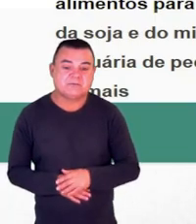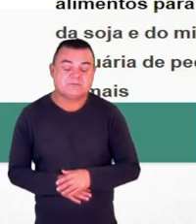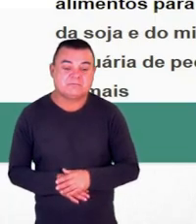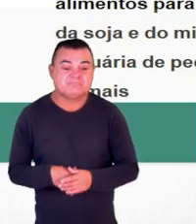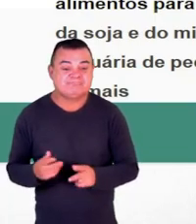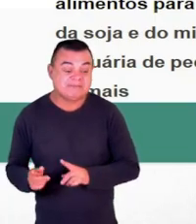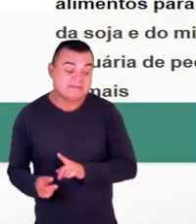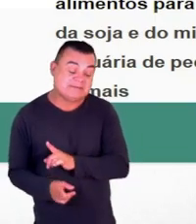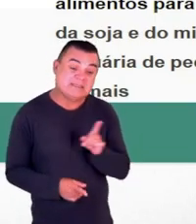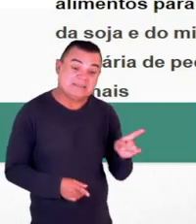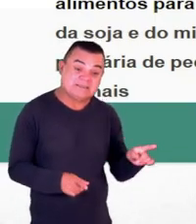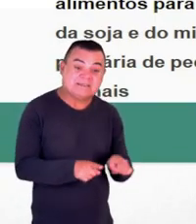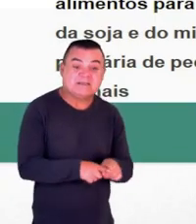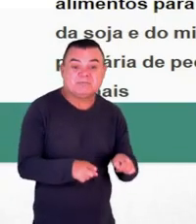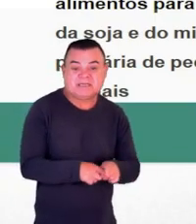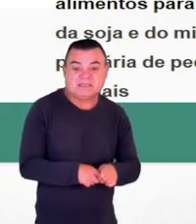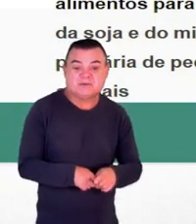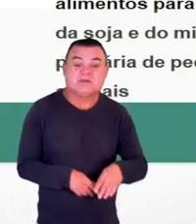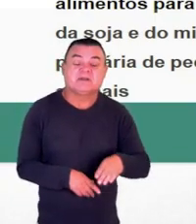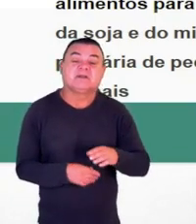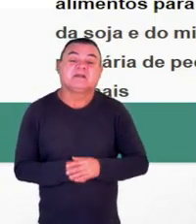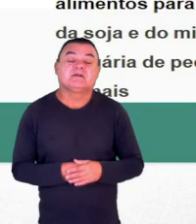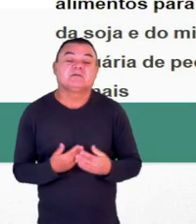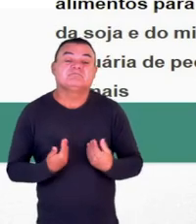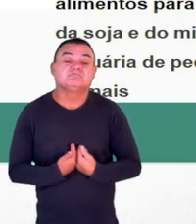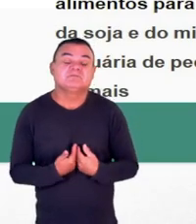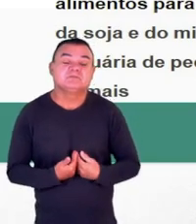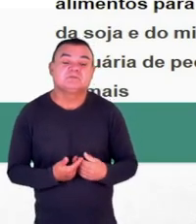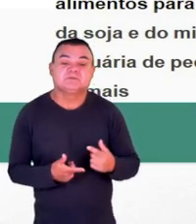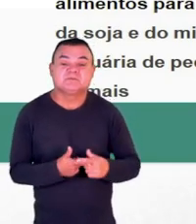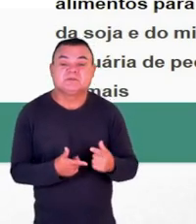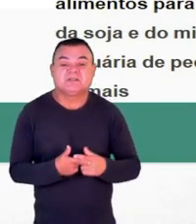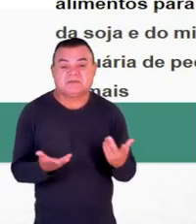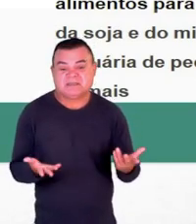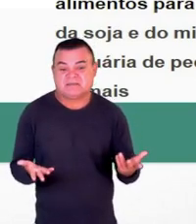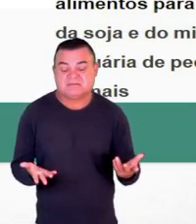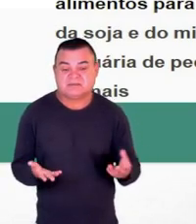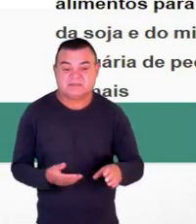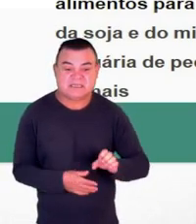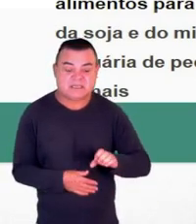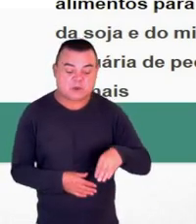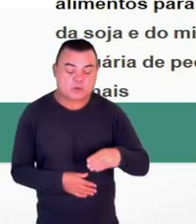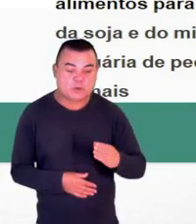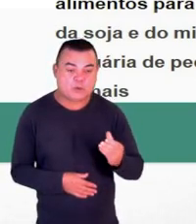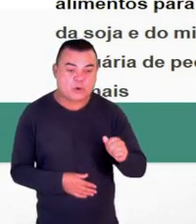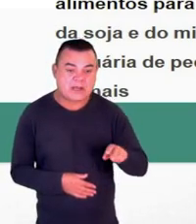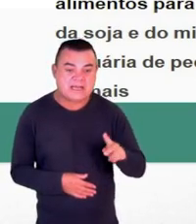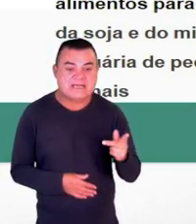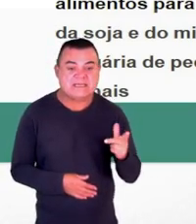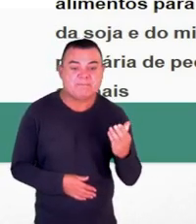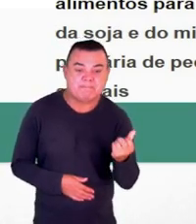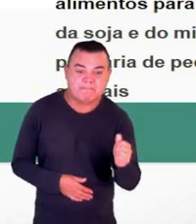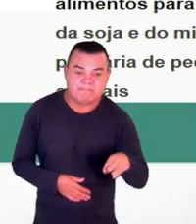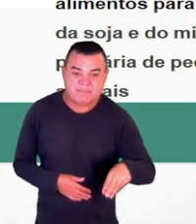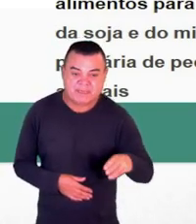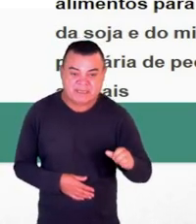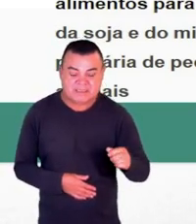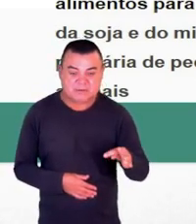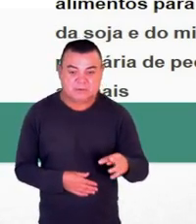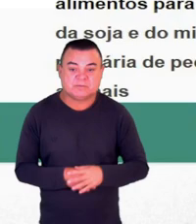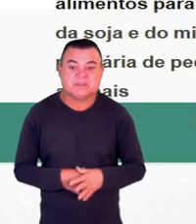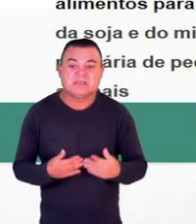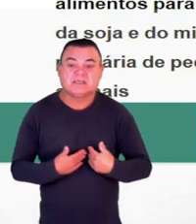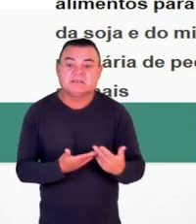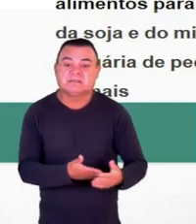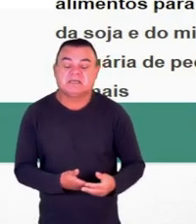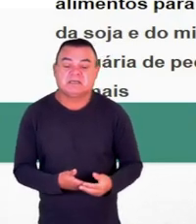Agricultura Familiar a gente vê isso nos dados do censo né comparando o Censo da Agricultura Familiar de 2006 com o censo de 201 7 a